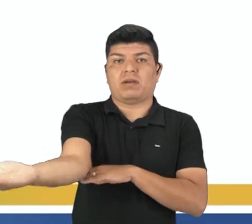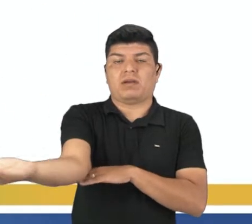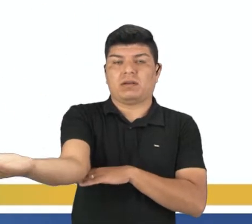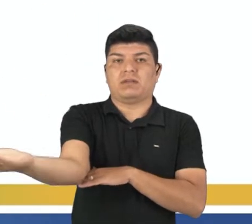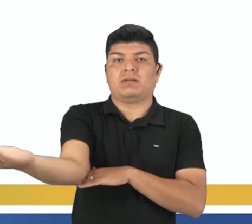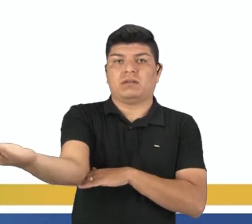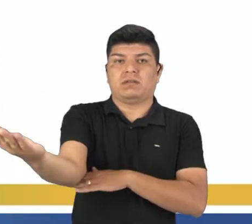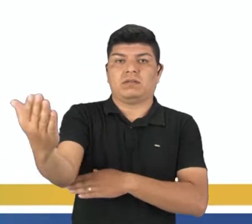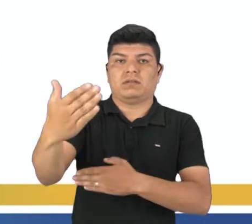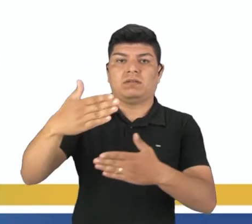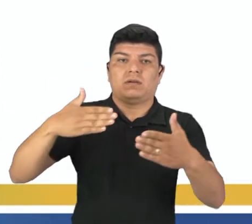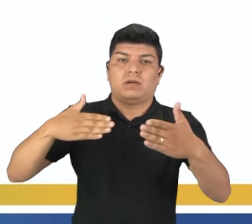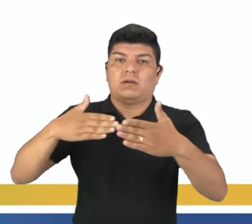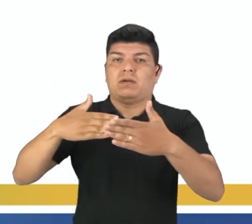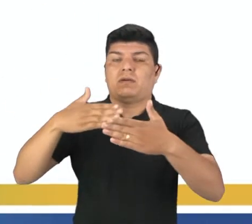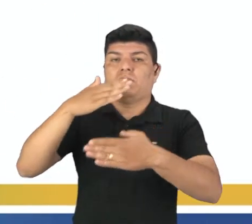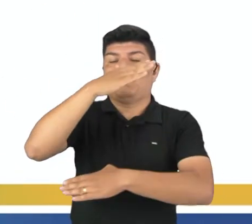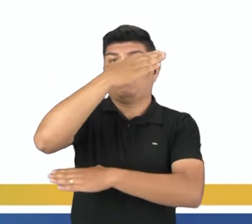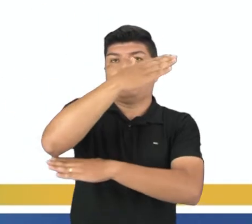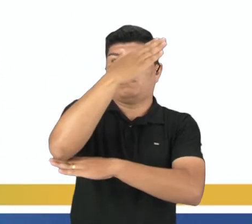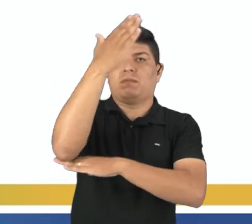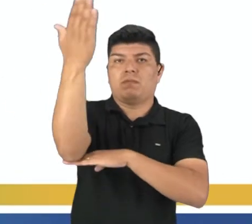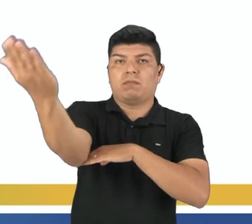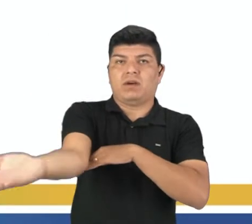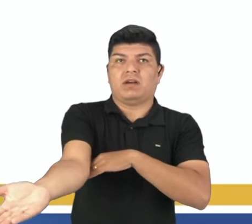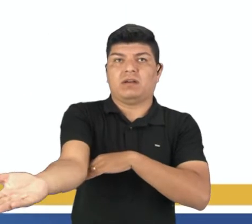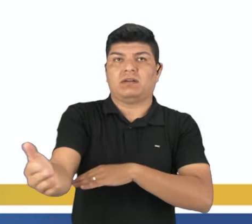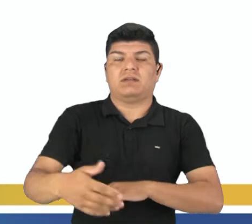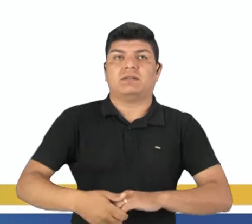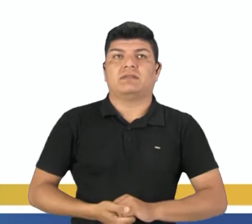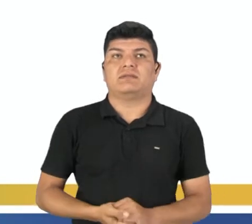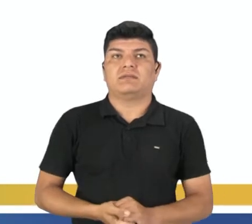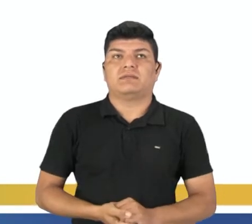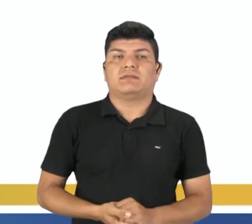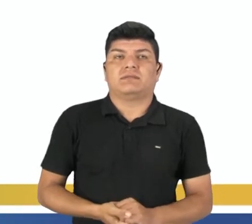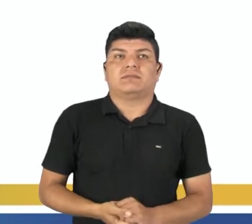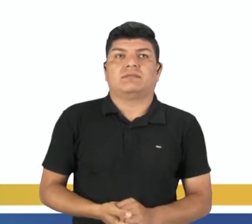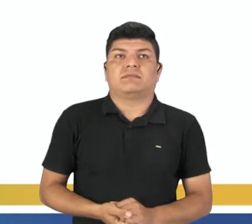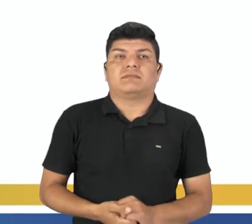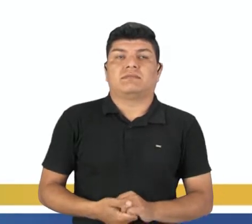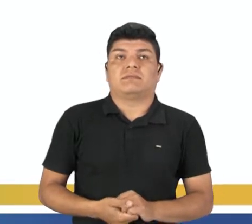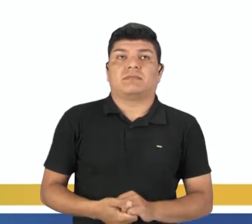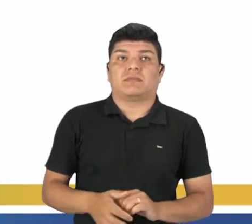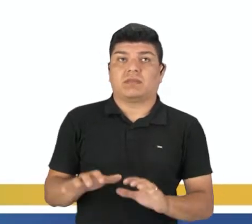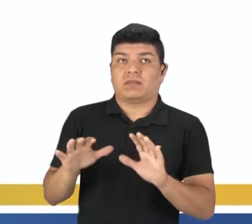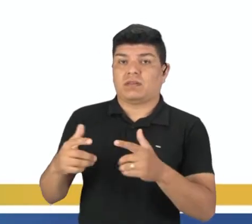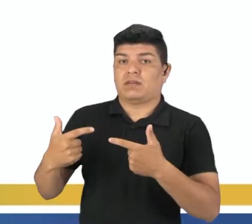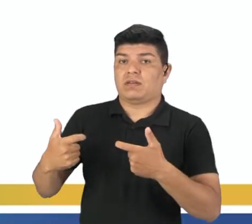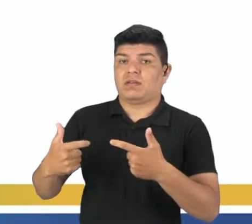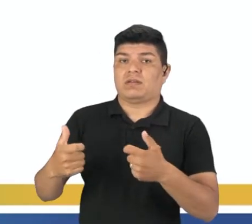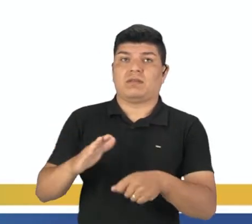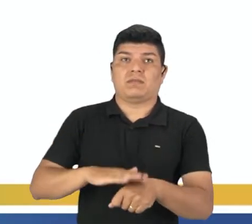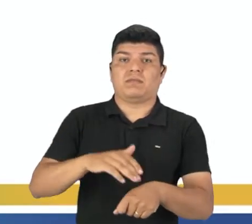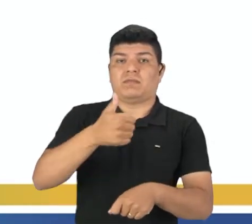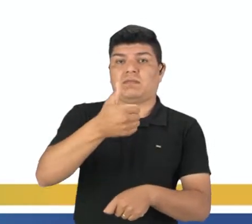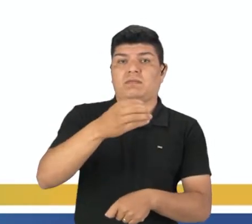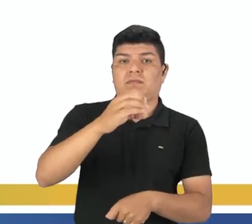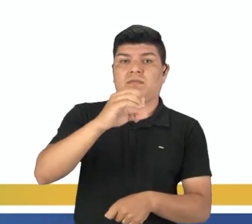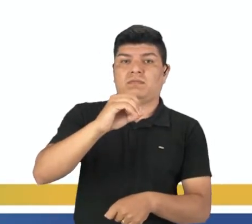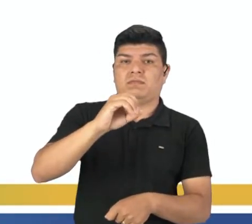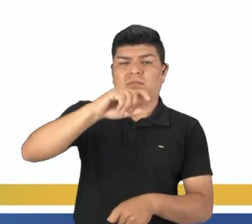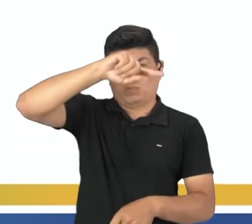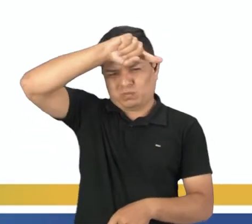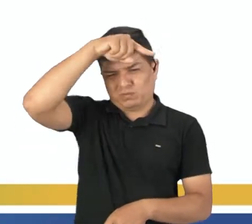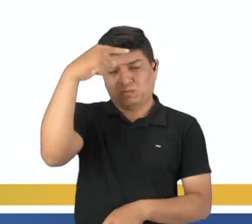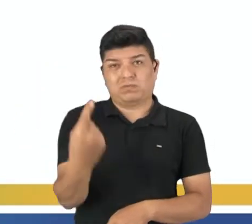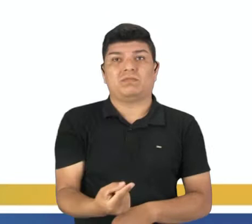Polônia, que é quando tem de fato início a Segunda Guerra Mundial. Esta guerra mobilizou mais de 100 milhões de